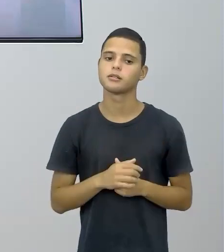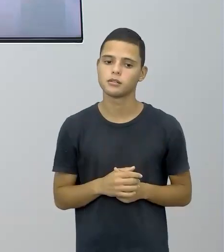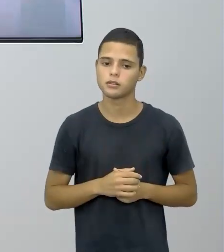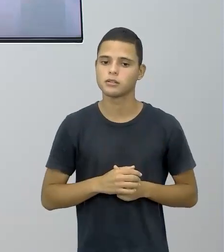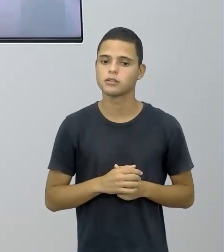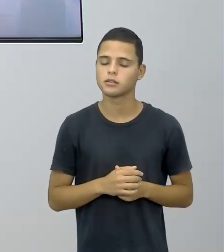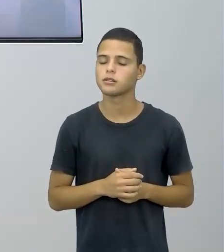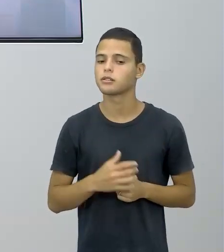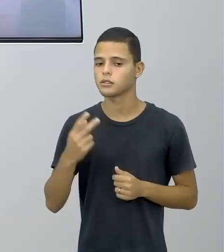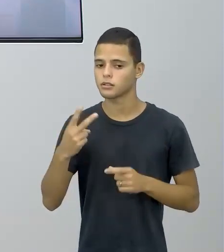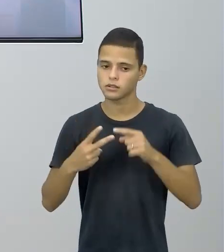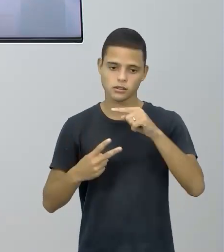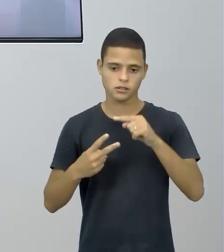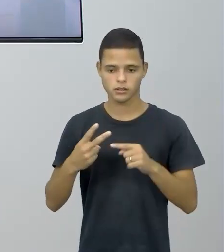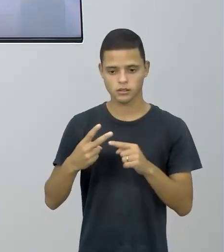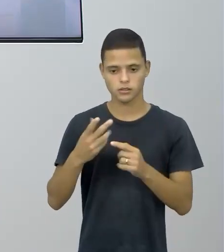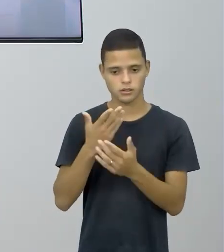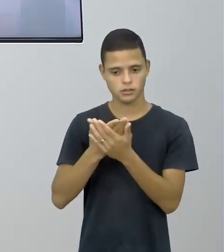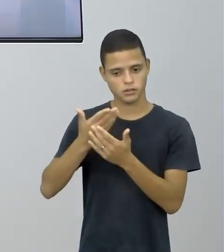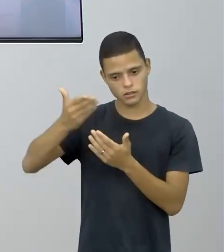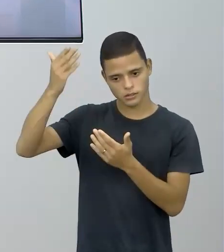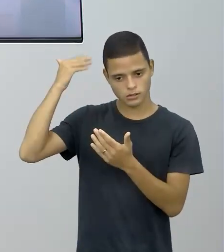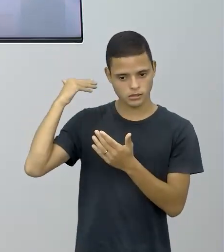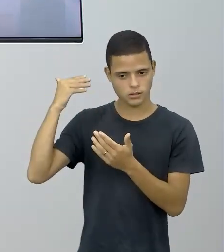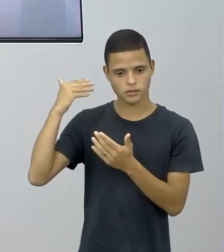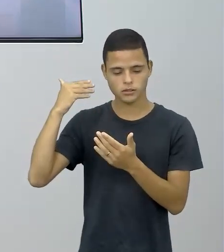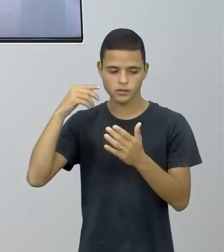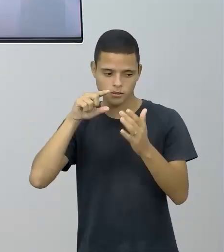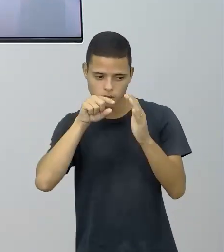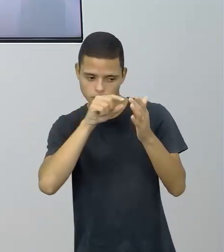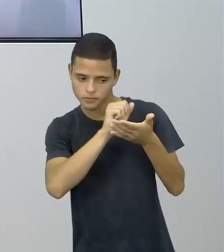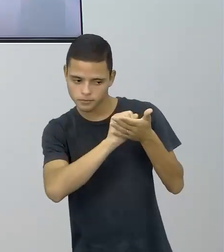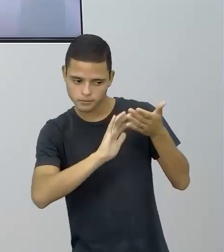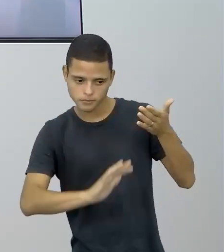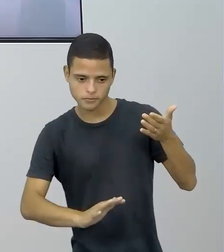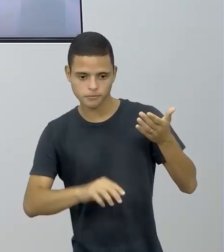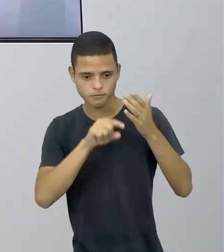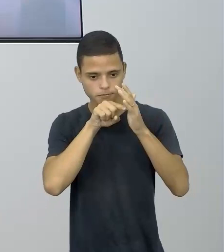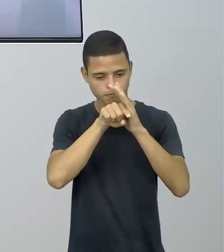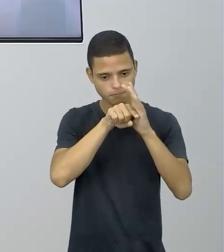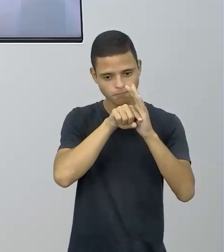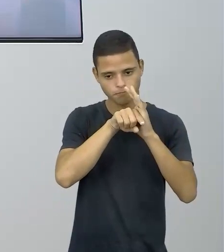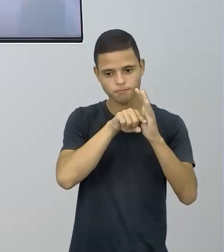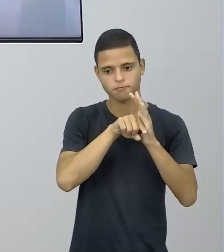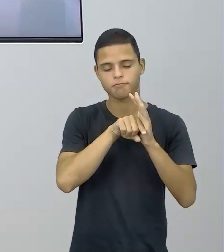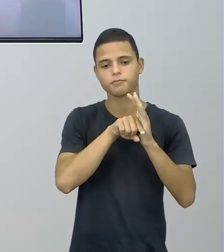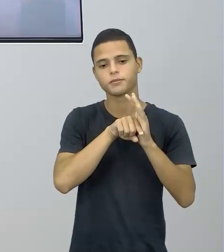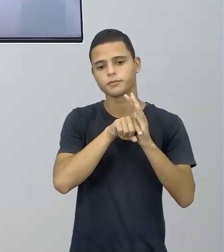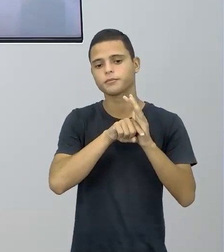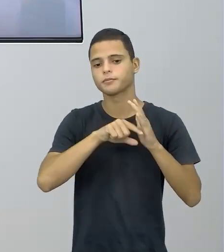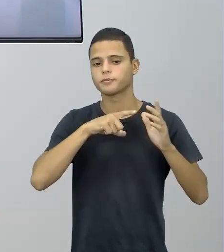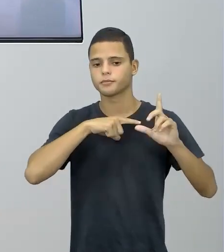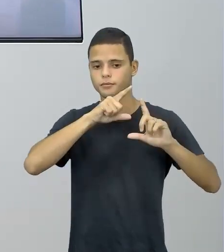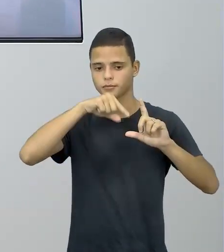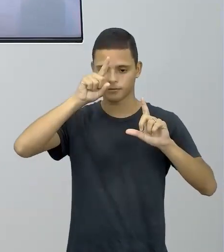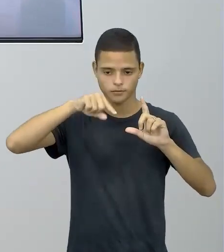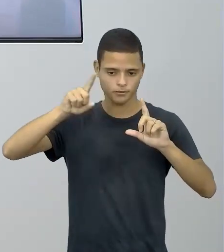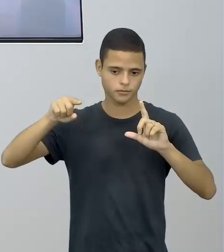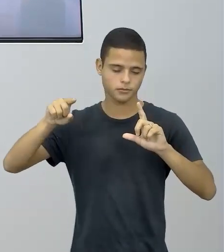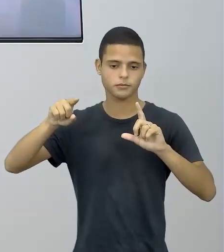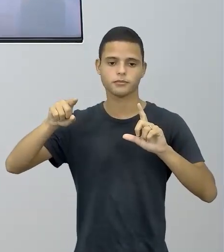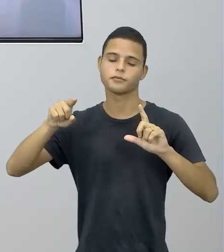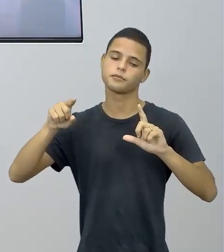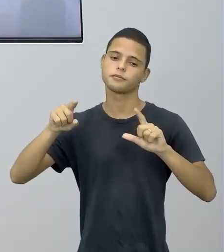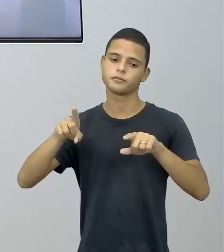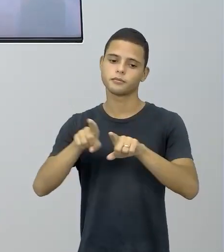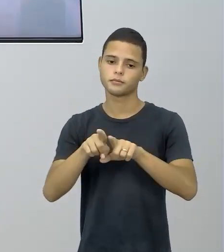vocês nas 2 aulas anteriores um exercício, uma análise de lucro, né, que era um gráfico de uma retinha, a gente vai voltar nele depois. A